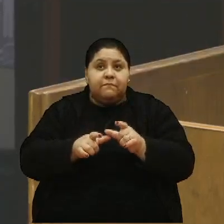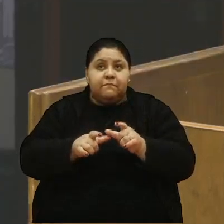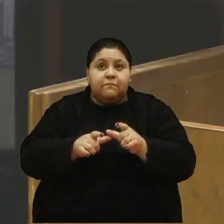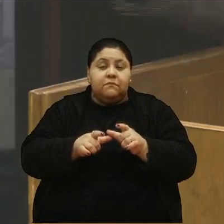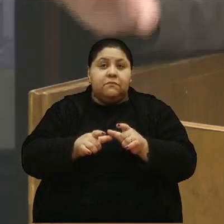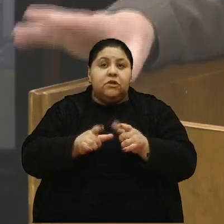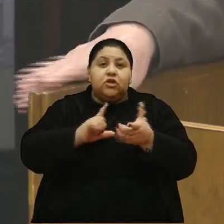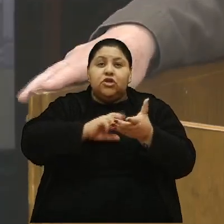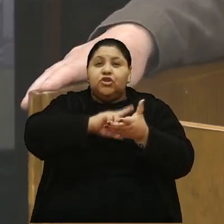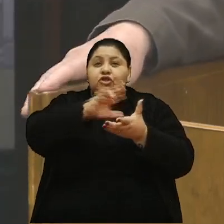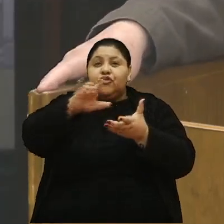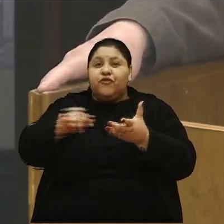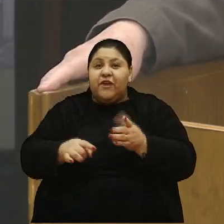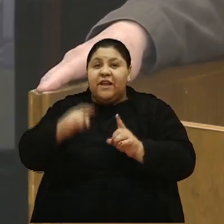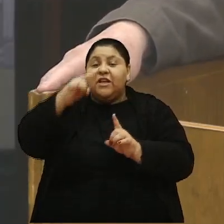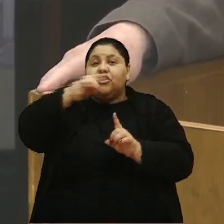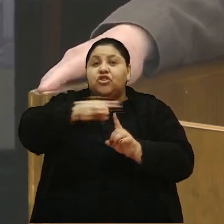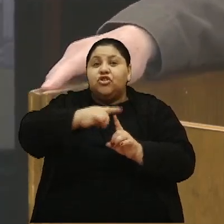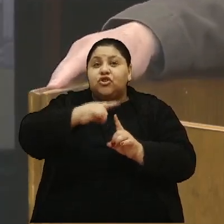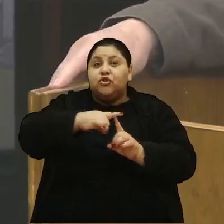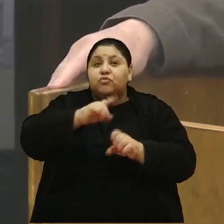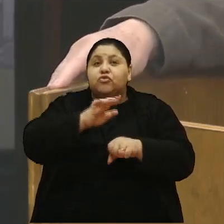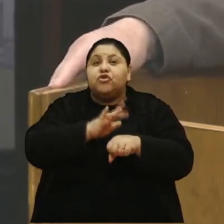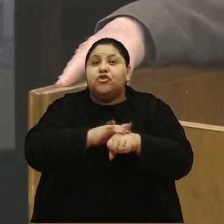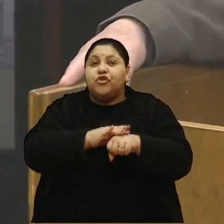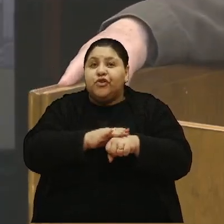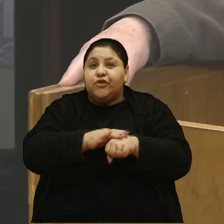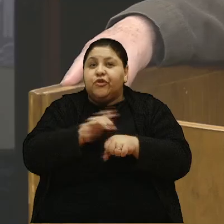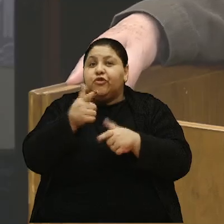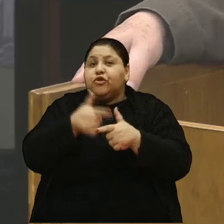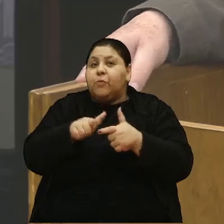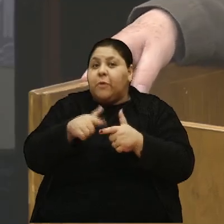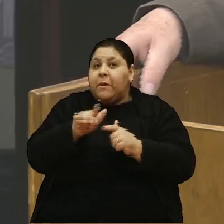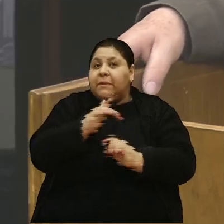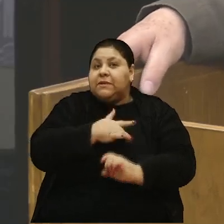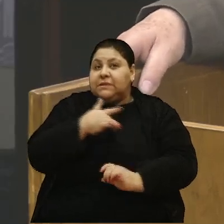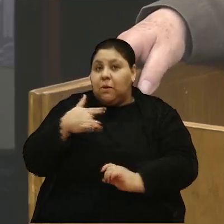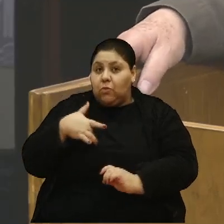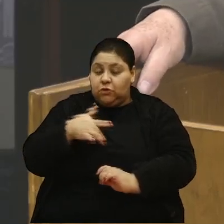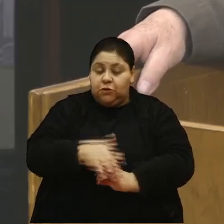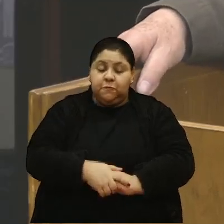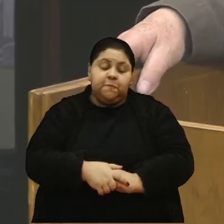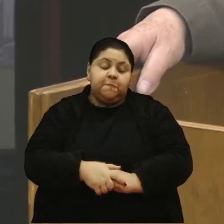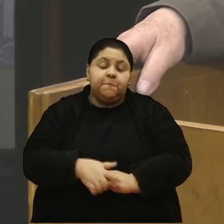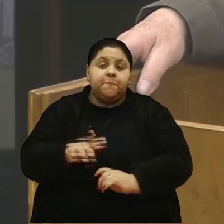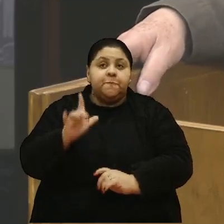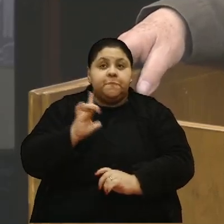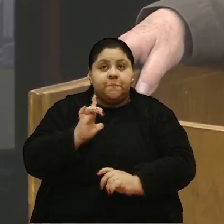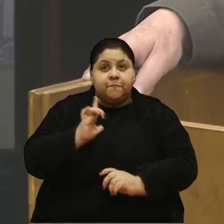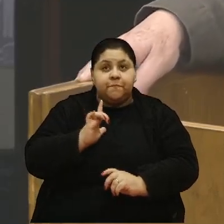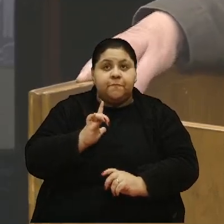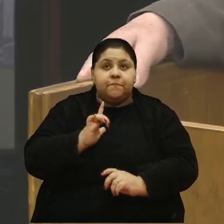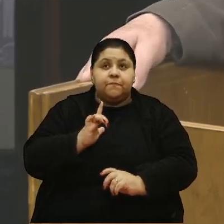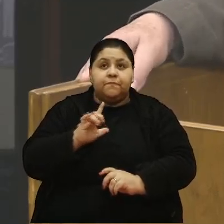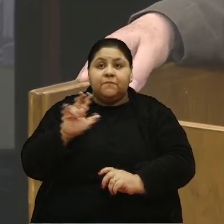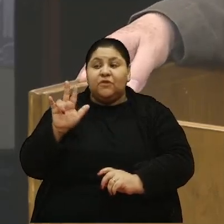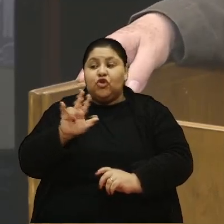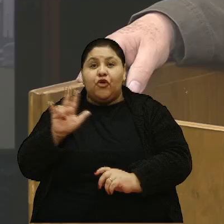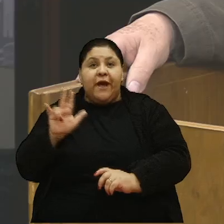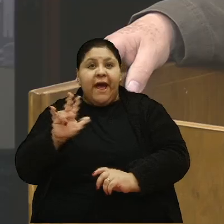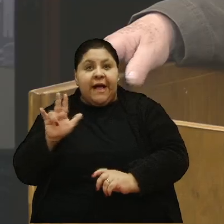mais diferentes do ponto de vista de problema de saúde. Tu tem desde